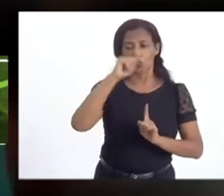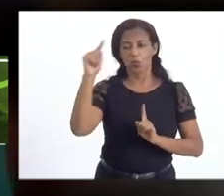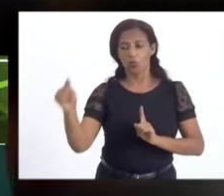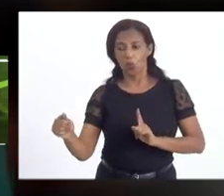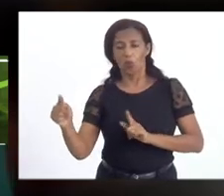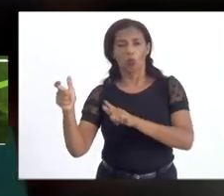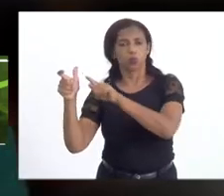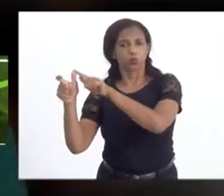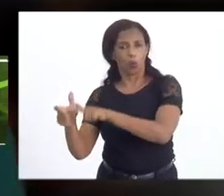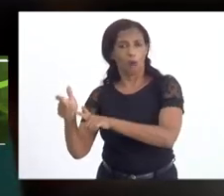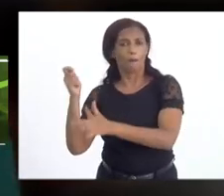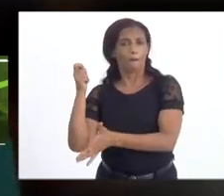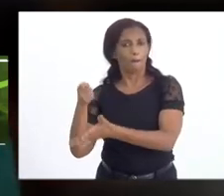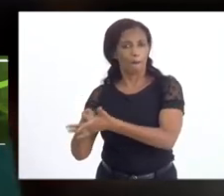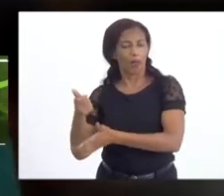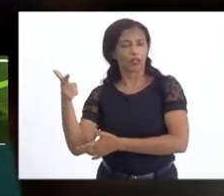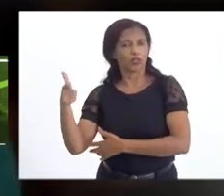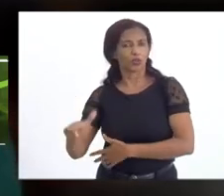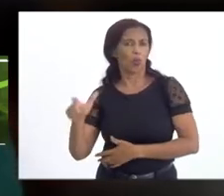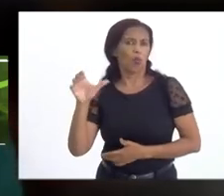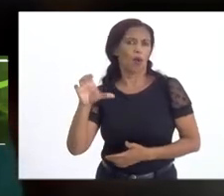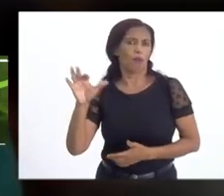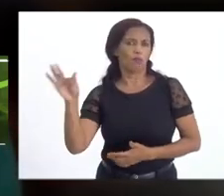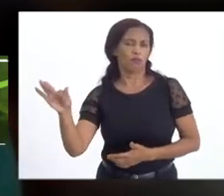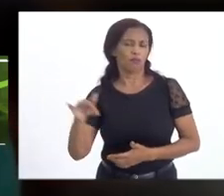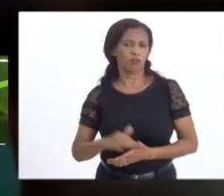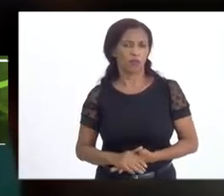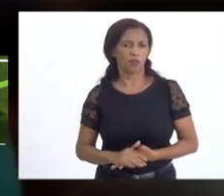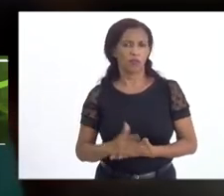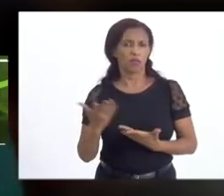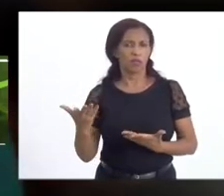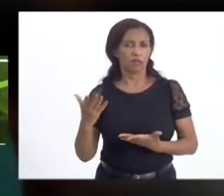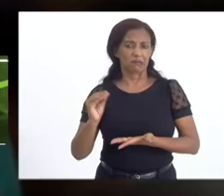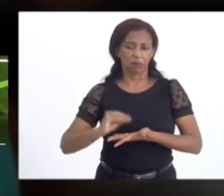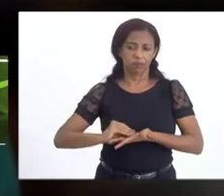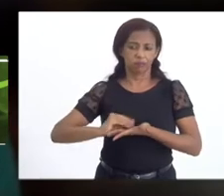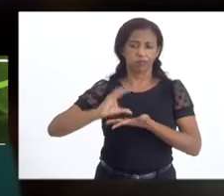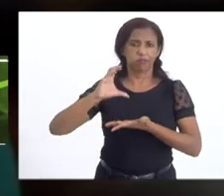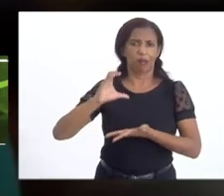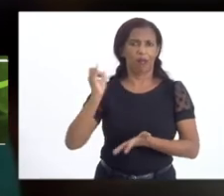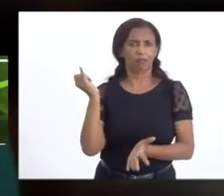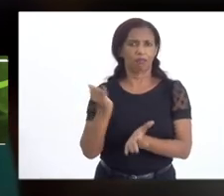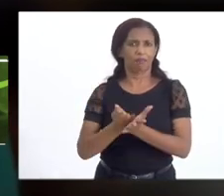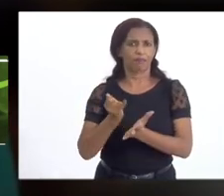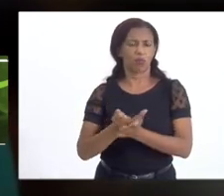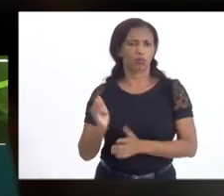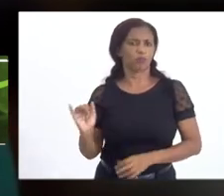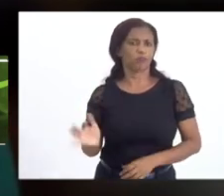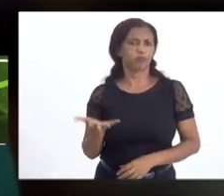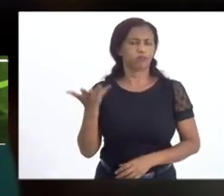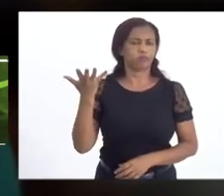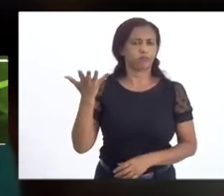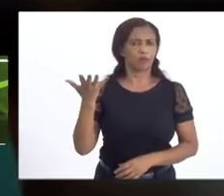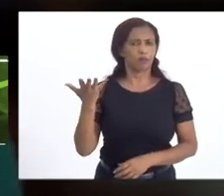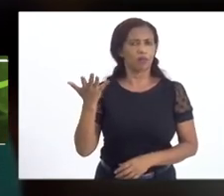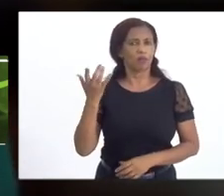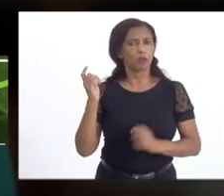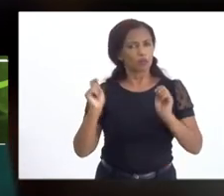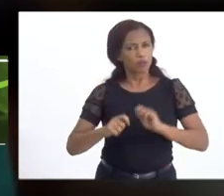Infraero em Cabo Frio. Então, acaba havendo uma duplicidade de taxas e talvez a gente pudesse